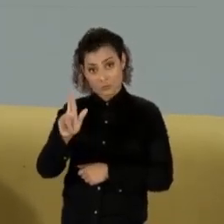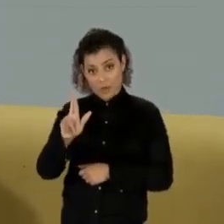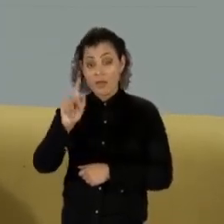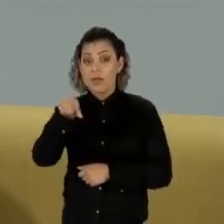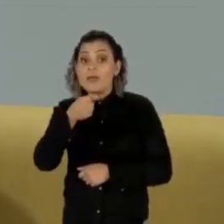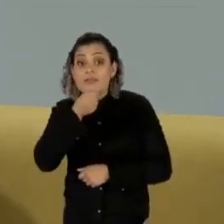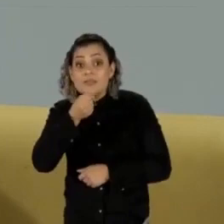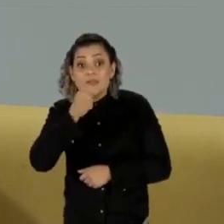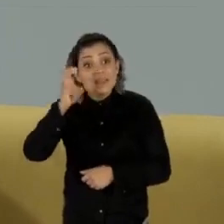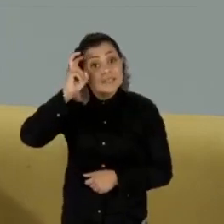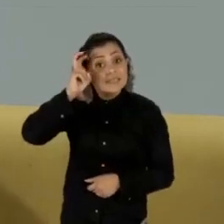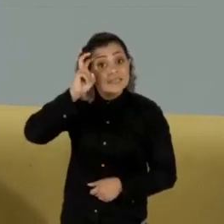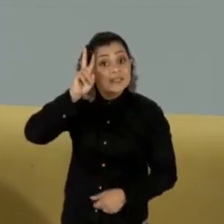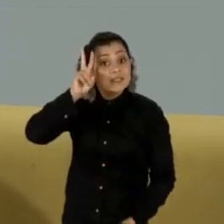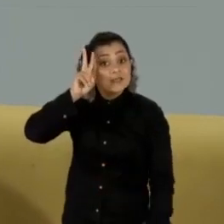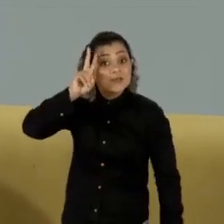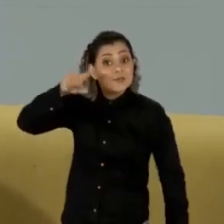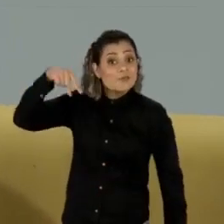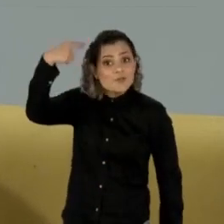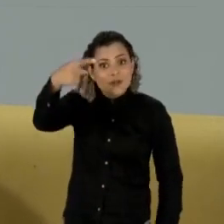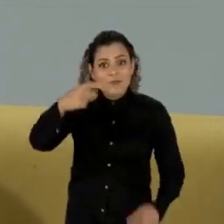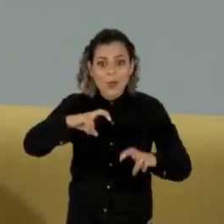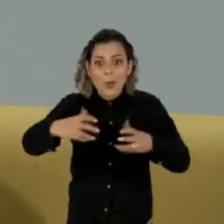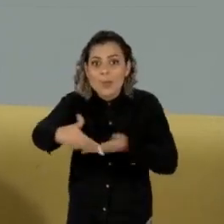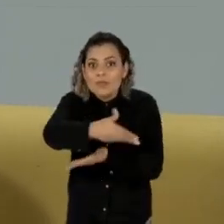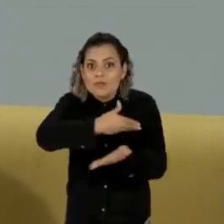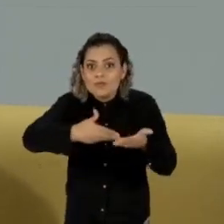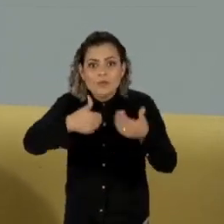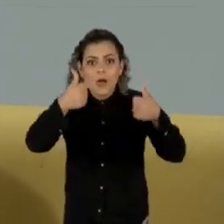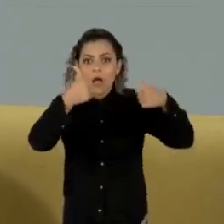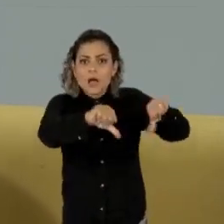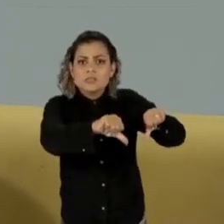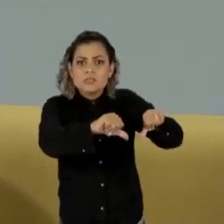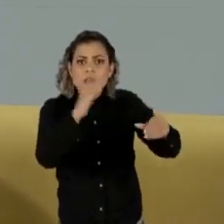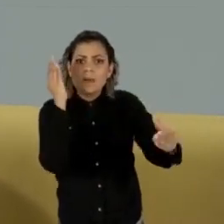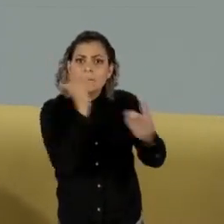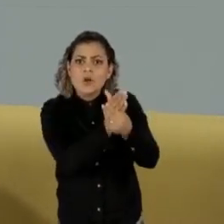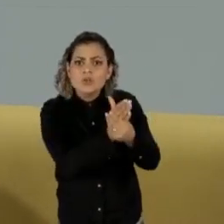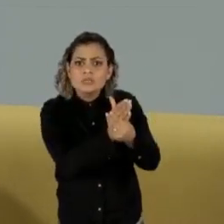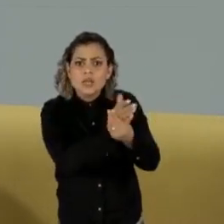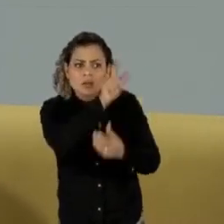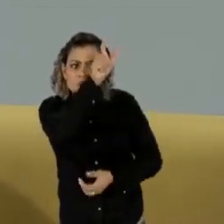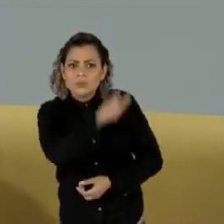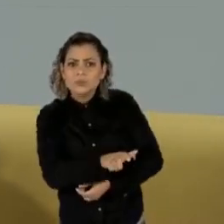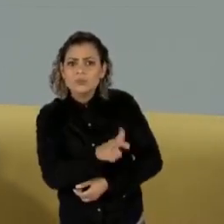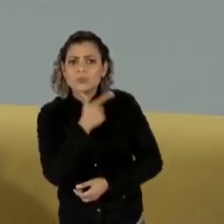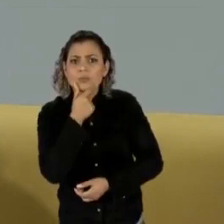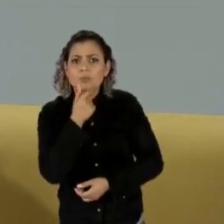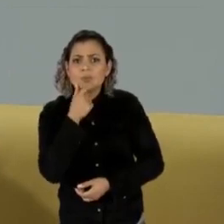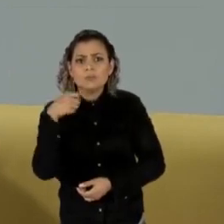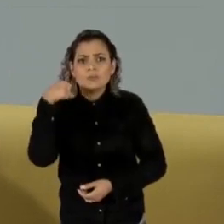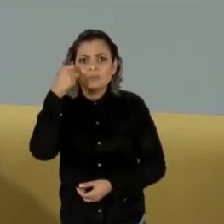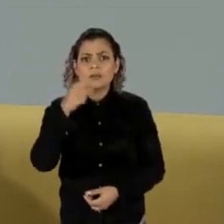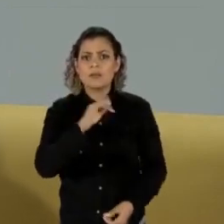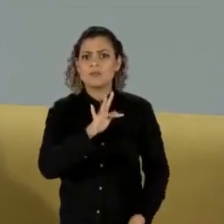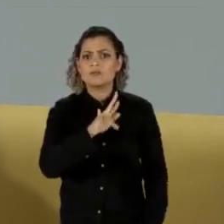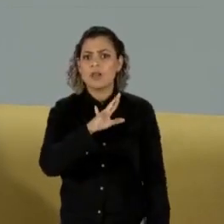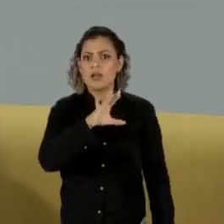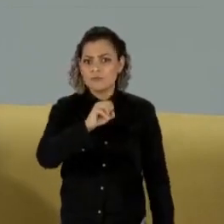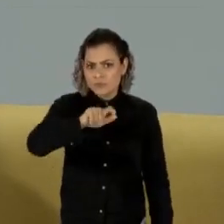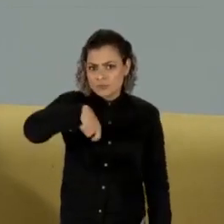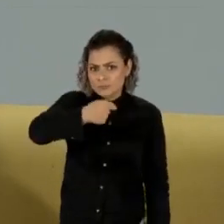do programa roda viva na segunda feira manda suspender todos os processos que envolvem o senador flávio bolsonaro